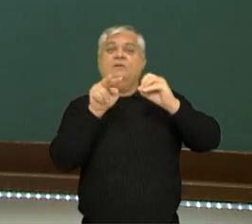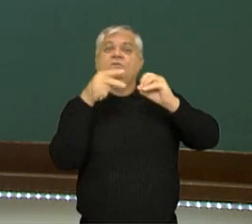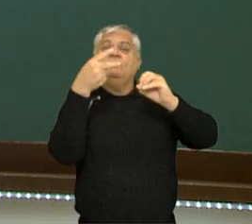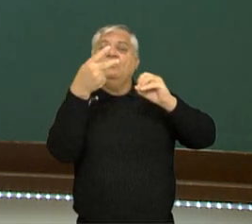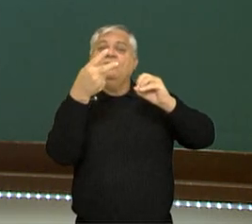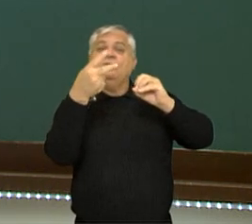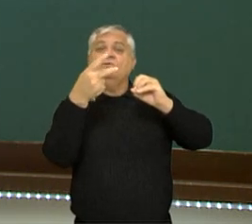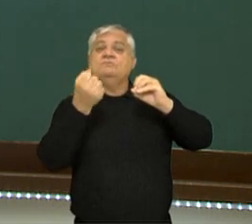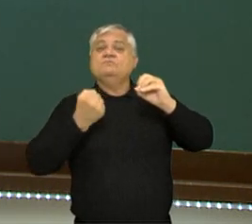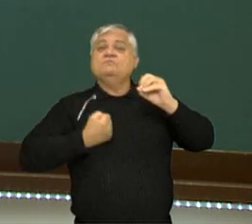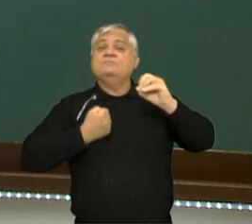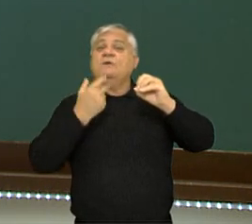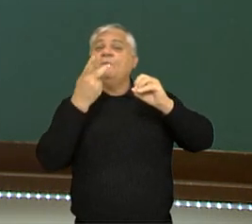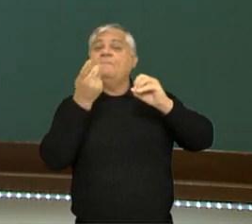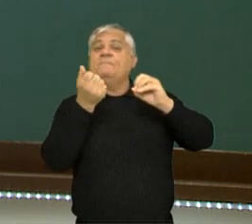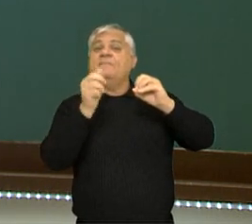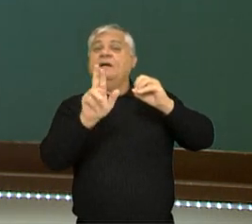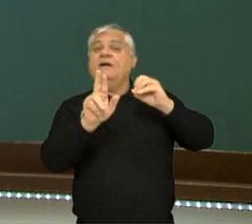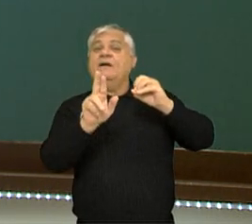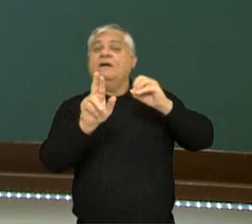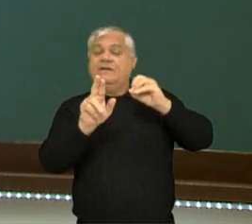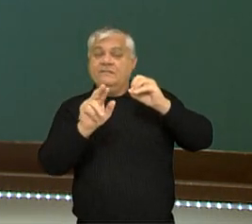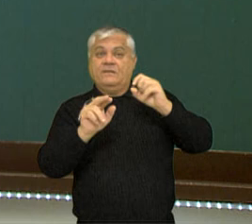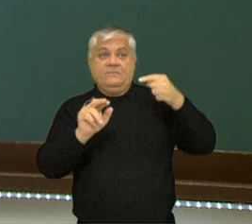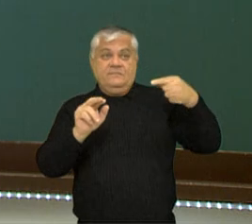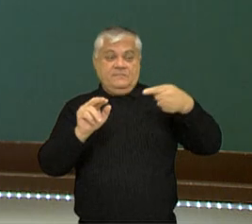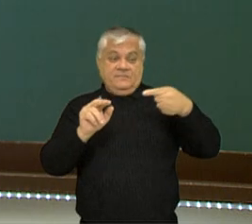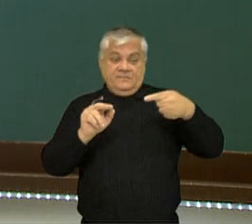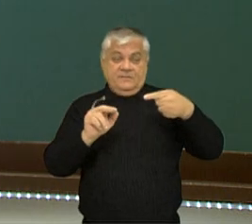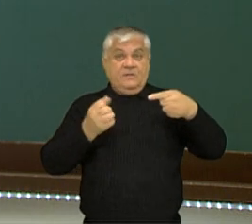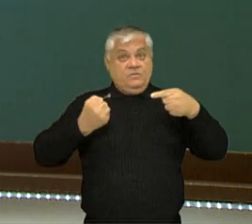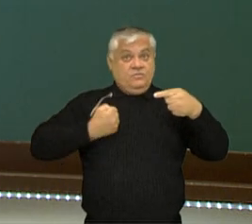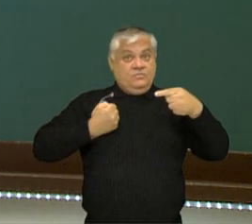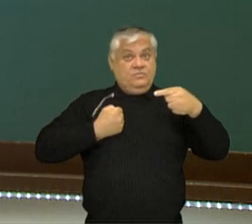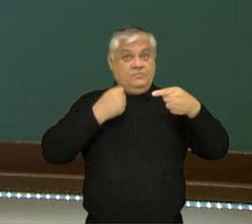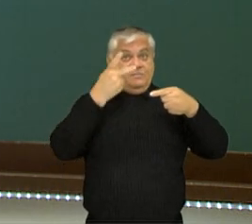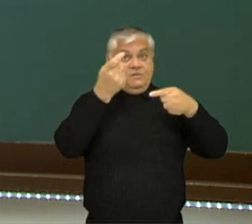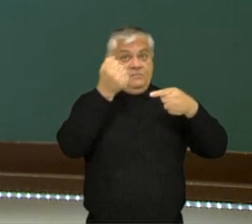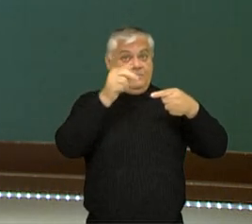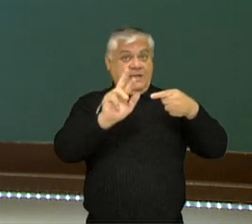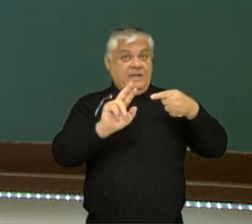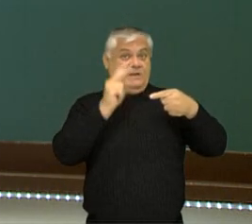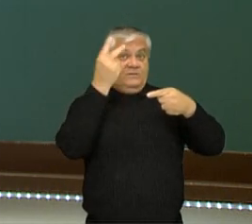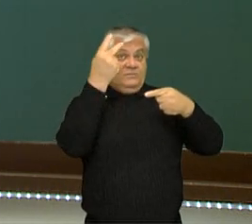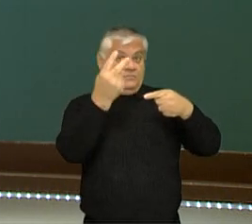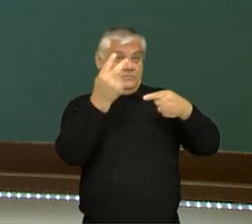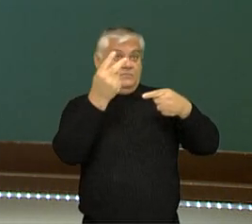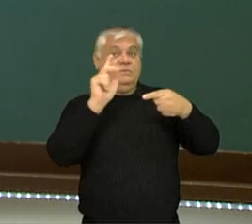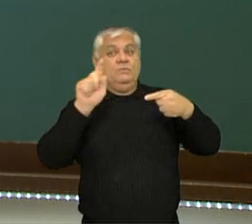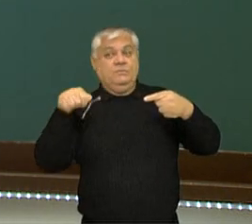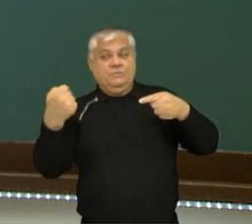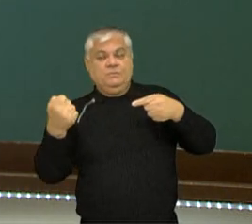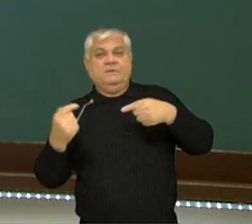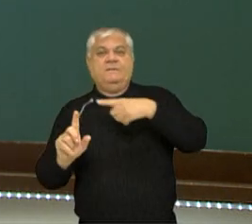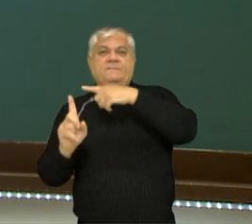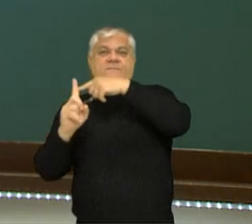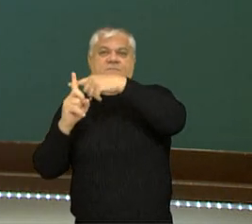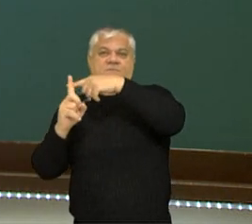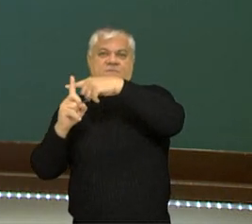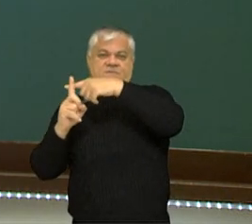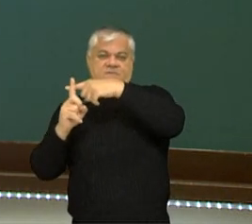ao quadrado. Veja, base negativa com expoente par, o resultado